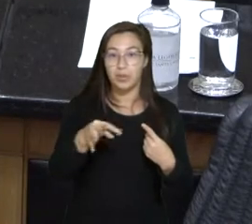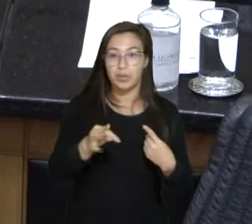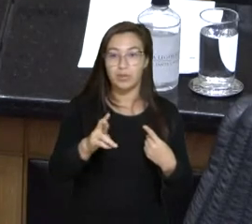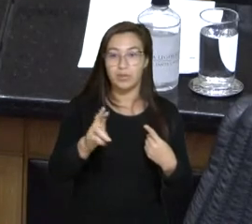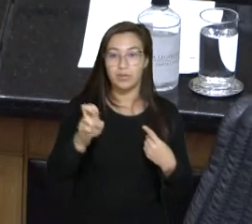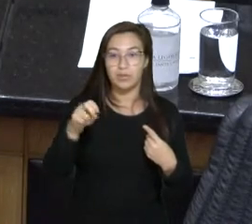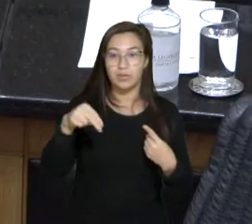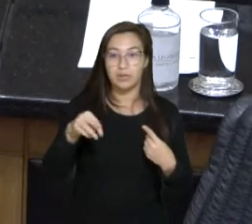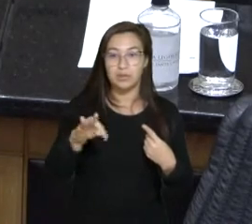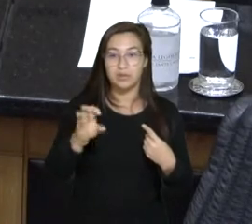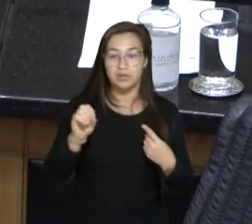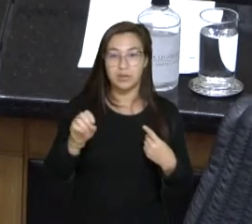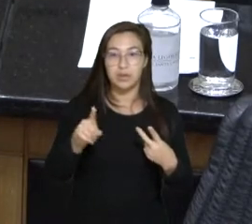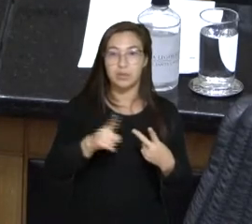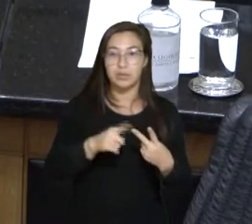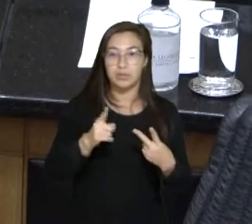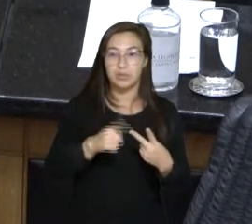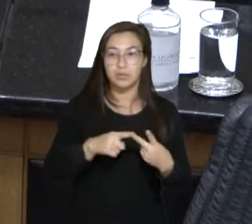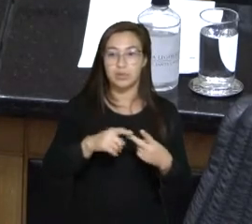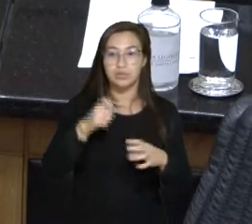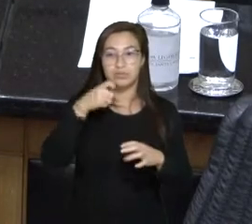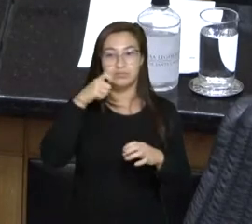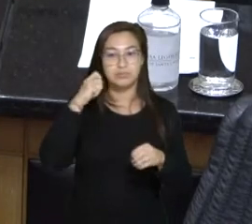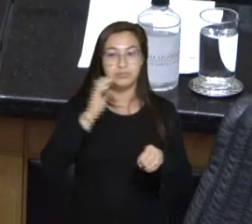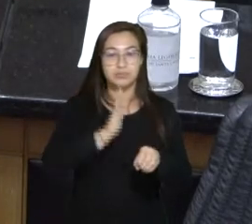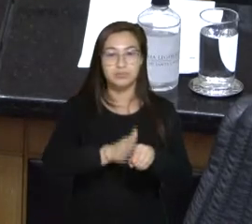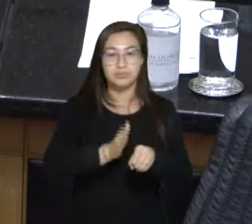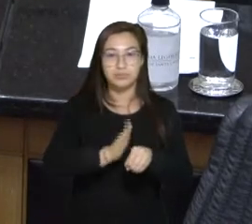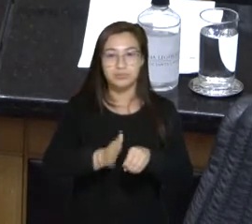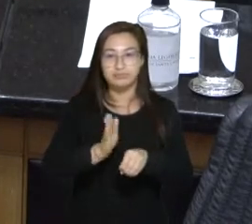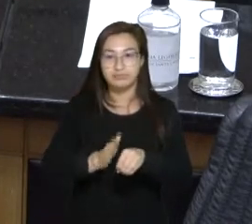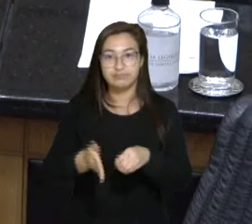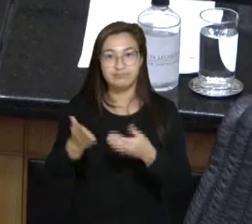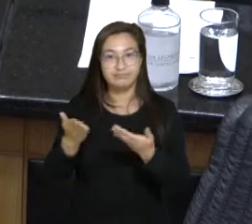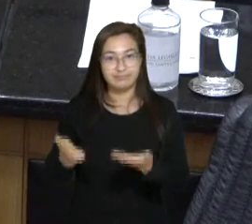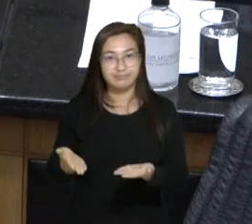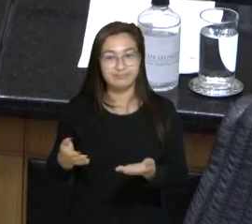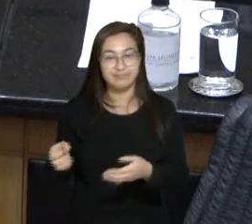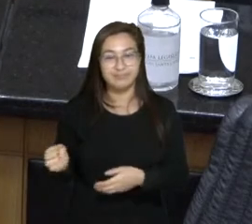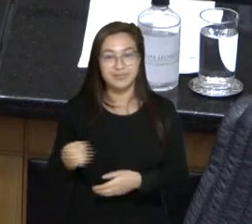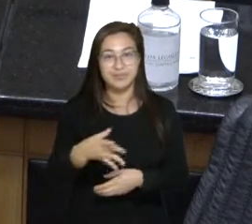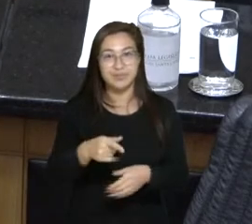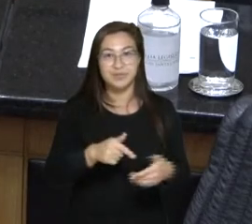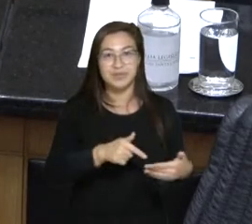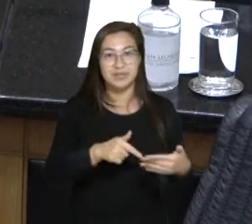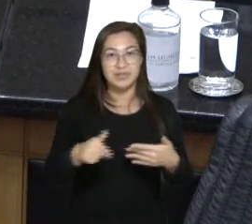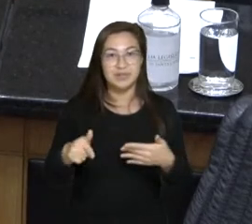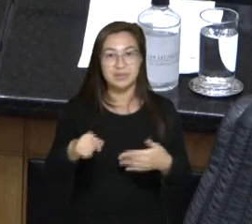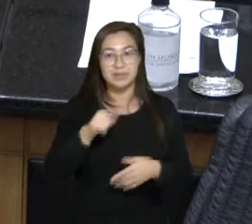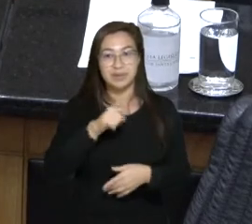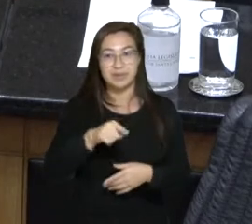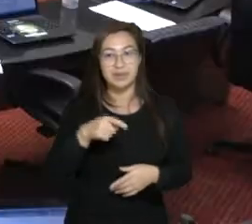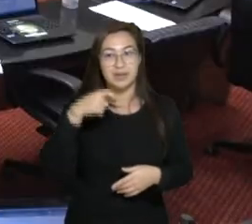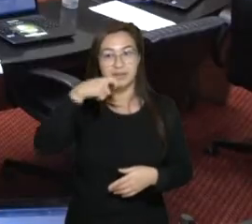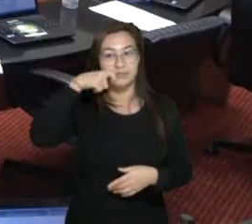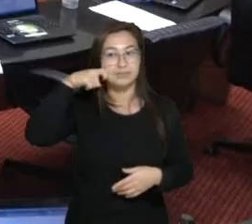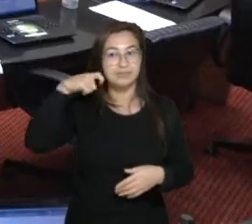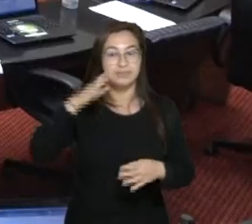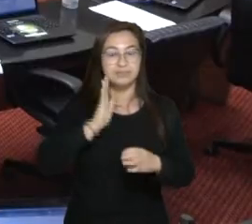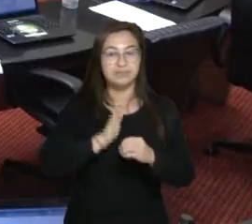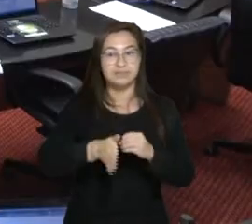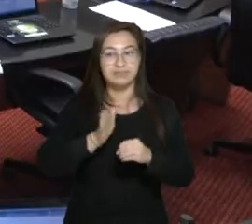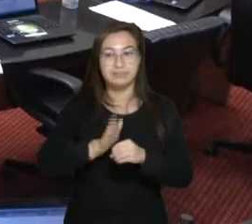o Santuário de Nossa Senhora de Lourdes do louvor que será inaugurado na próxima semana lá na cidade de Ituporanga então peço